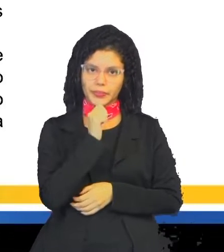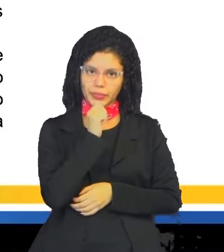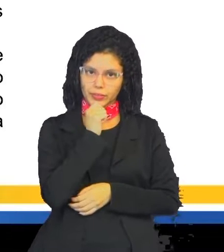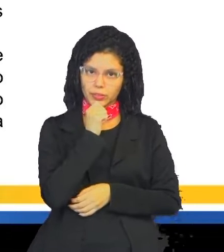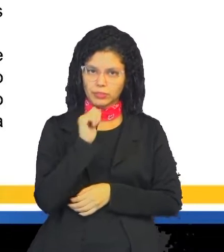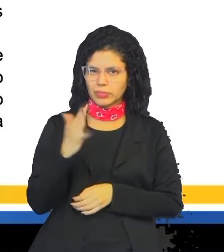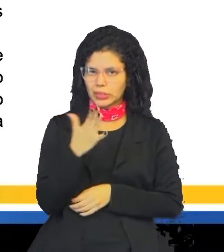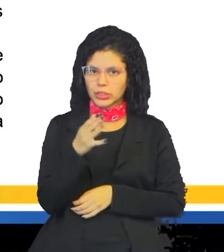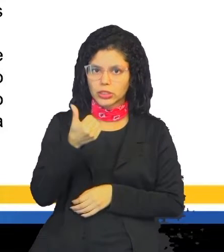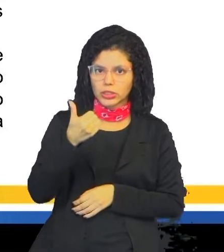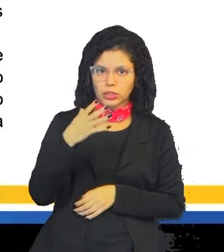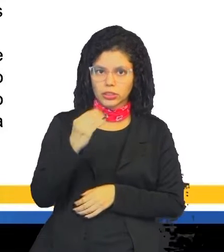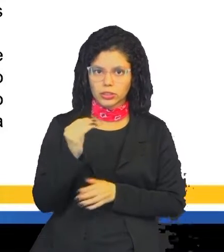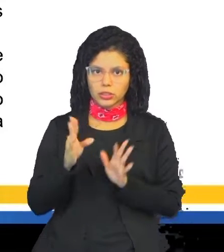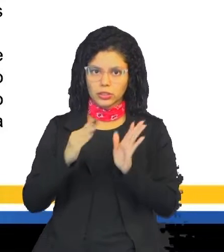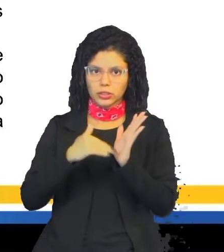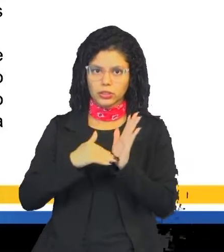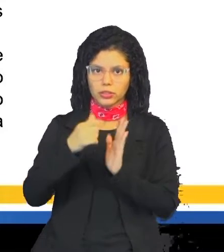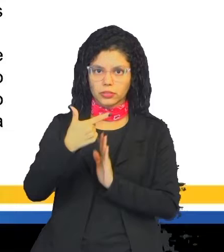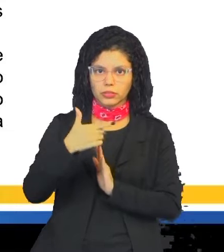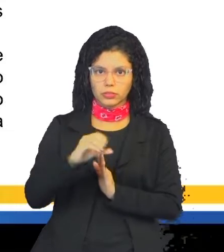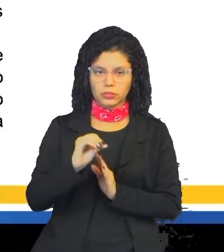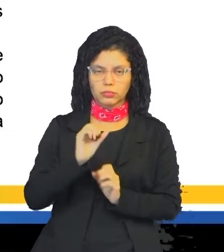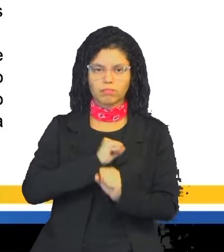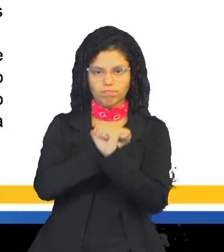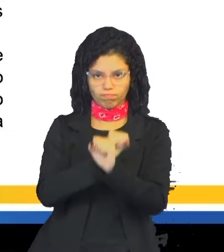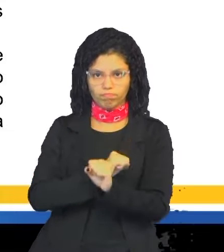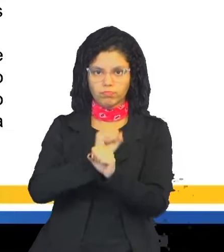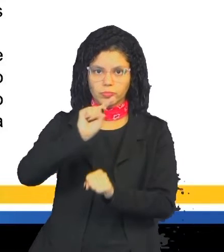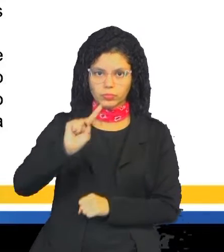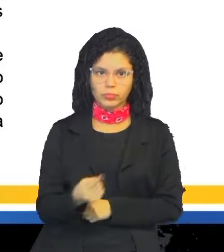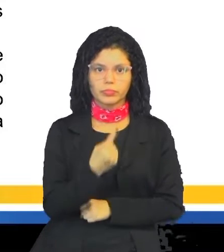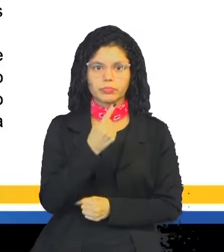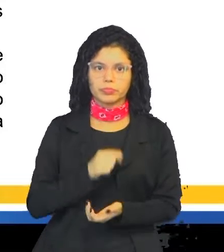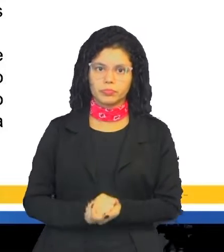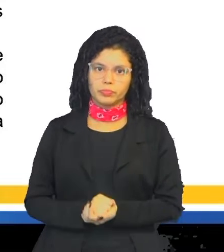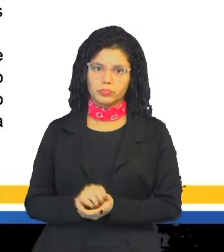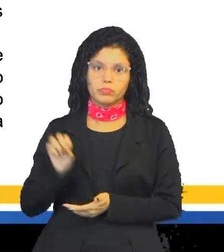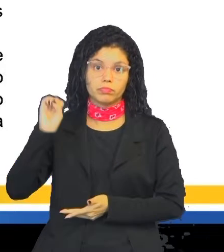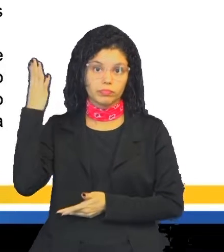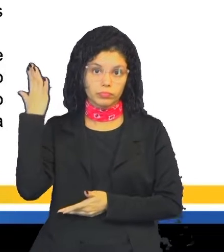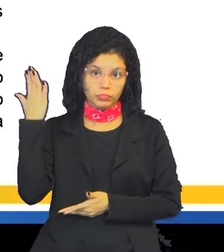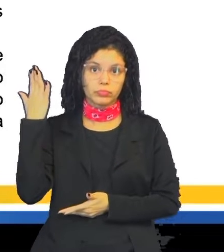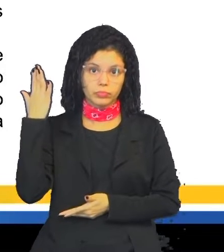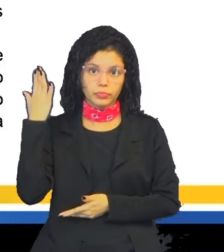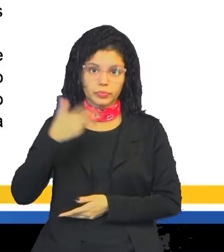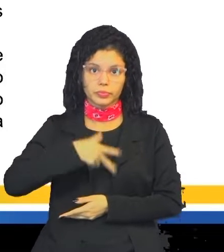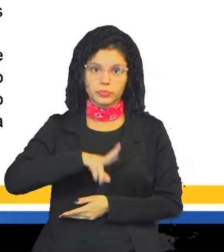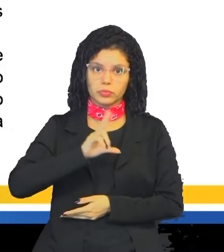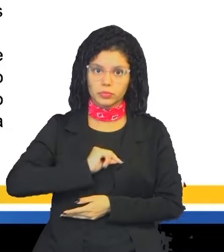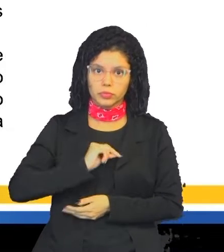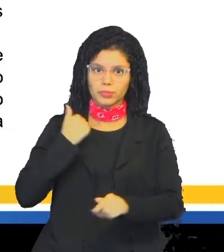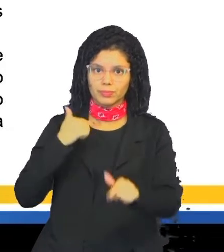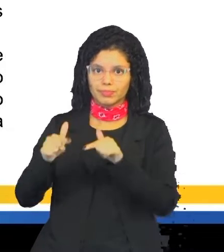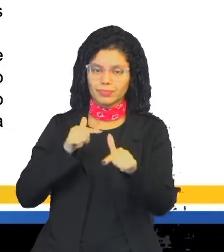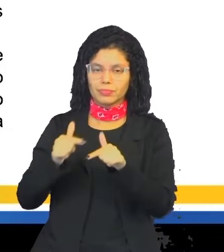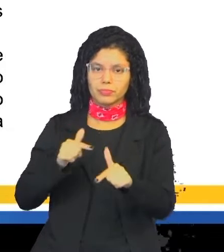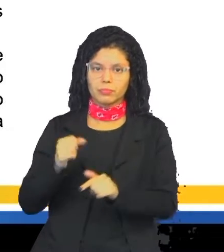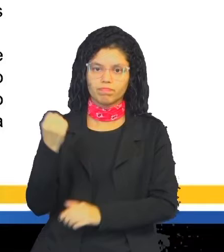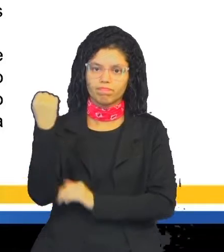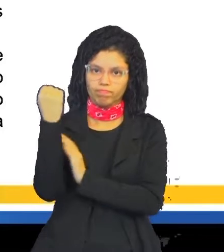estimativa, variam de 10 a 20 milhões de escravizados. A escravidão no Brasil atendia a demanda dos portugueses por